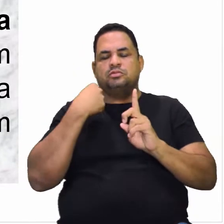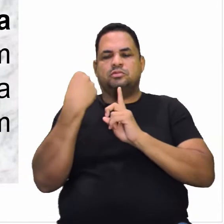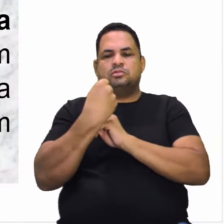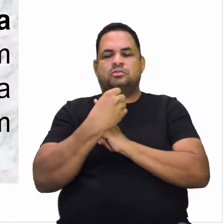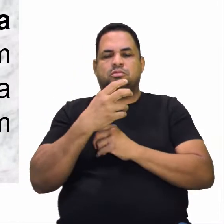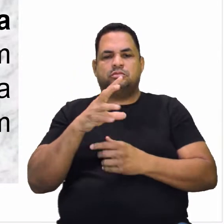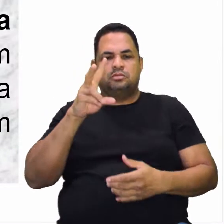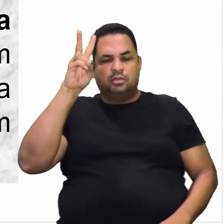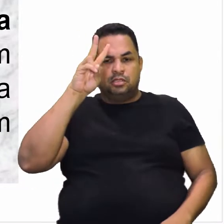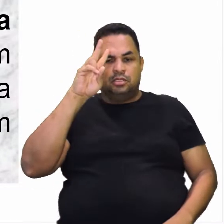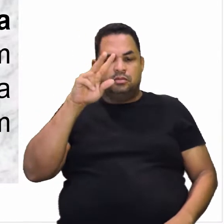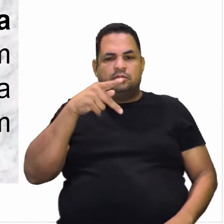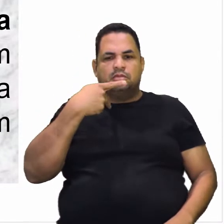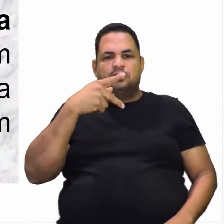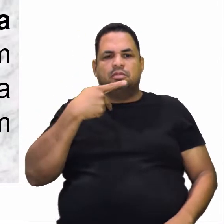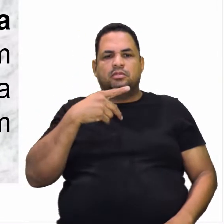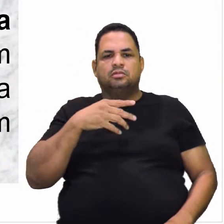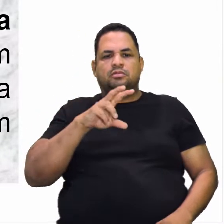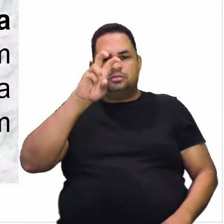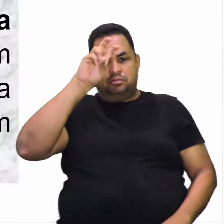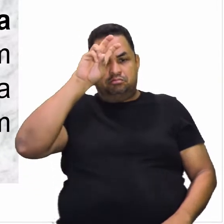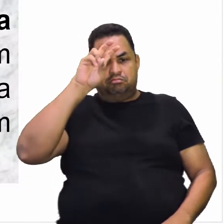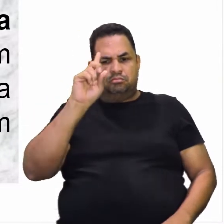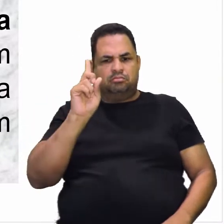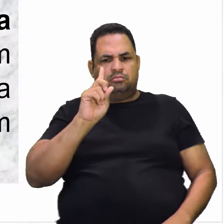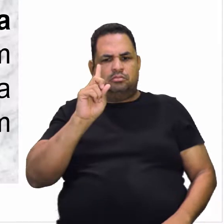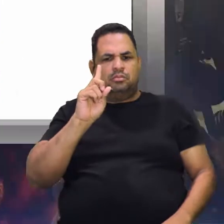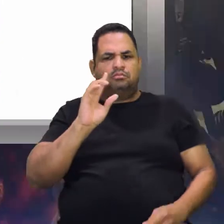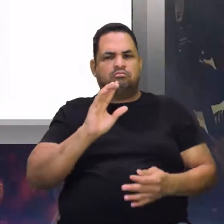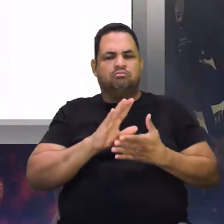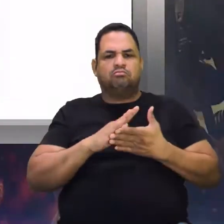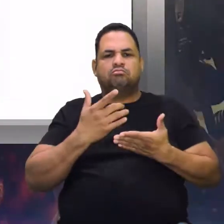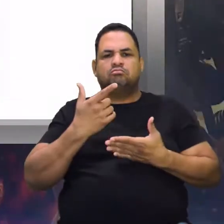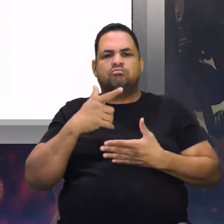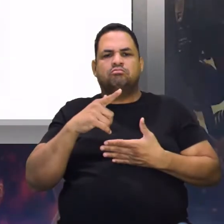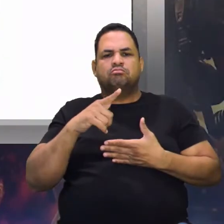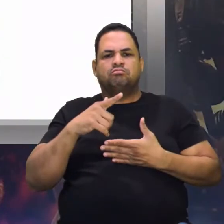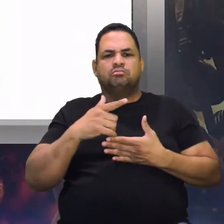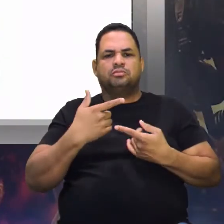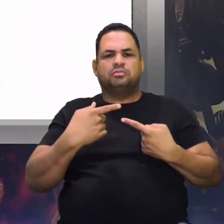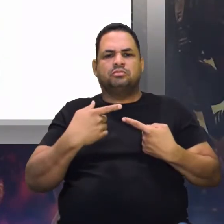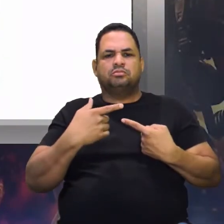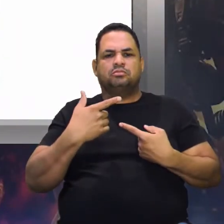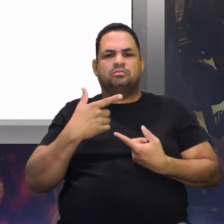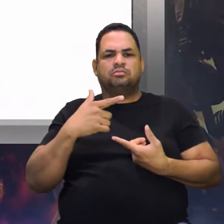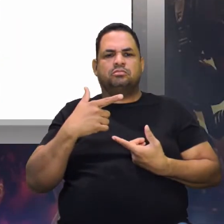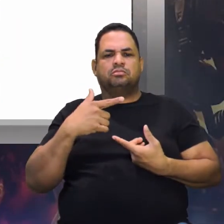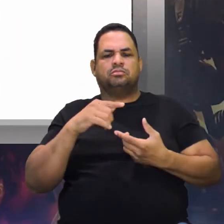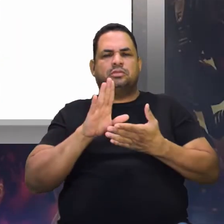que eu falei para vocês, os egípcios eles não eram tão beligerantes. Eles